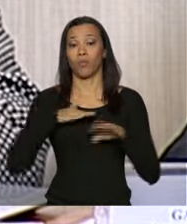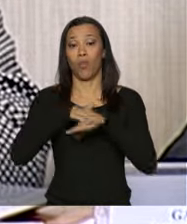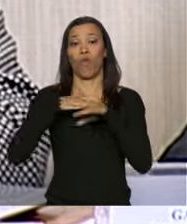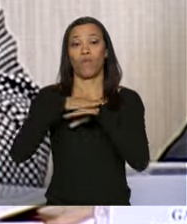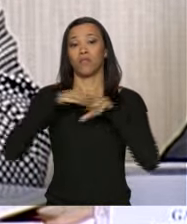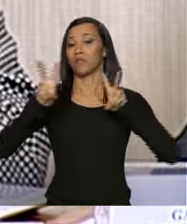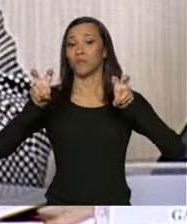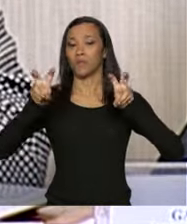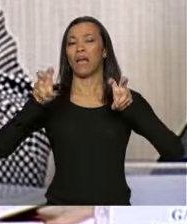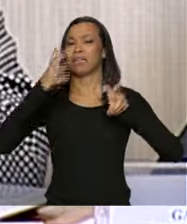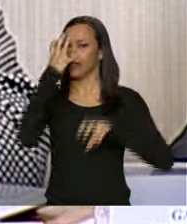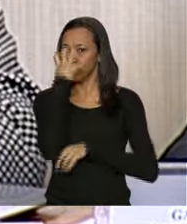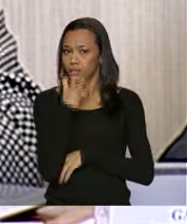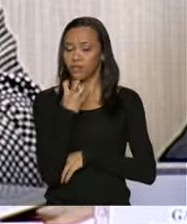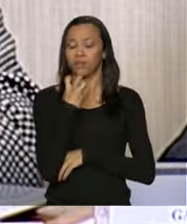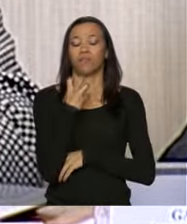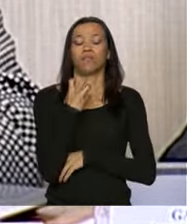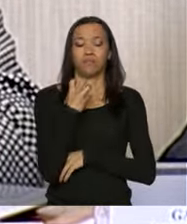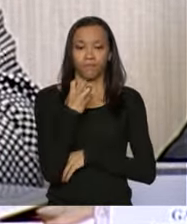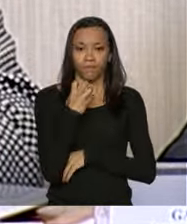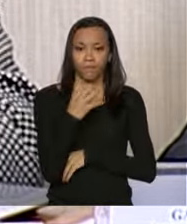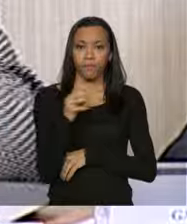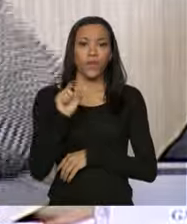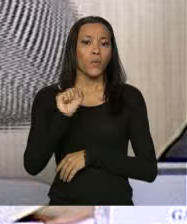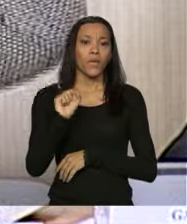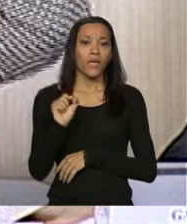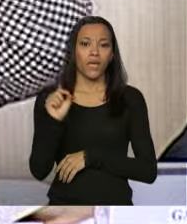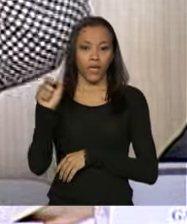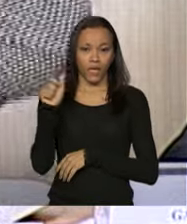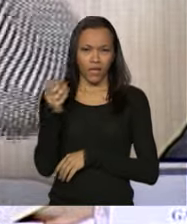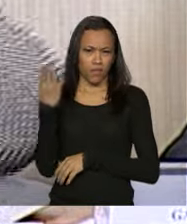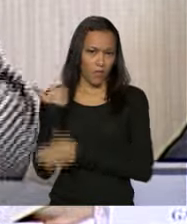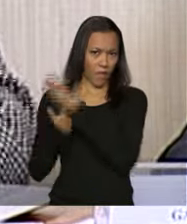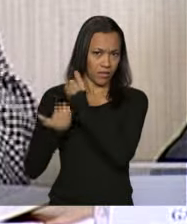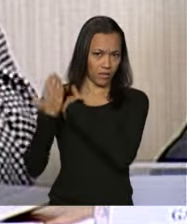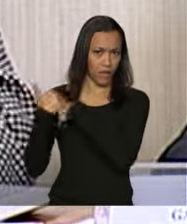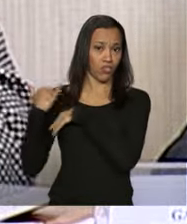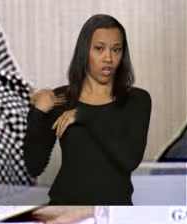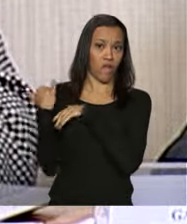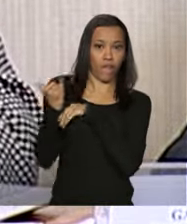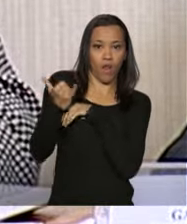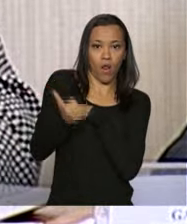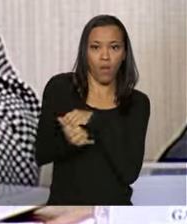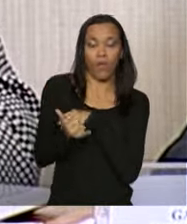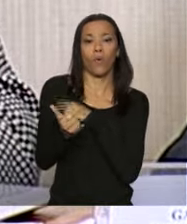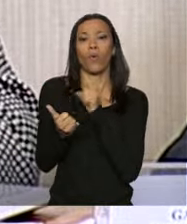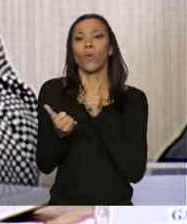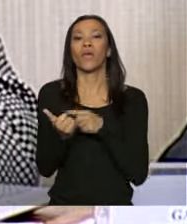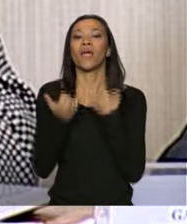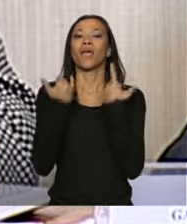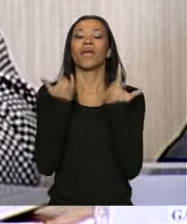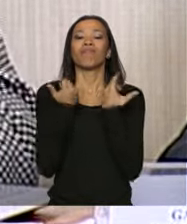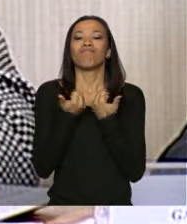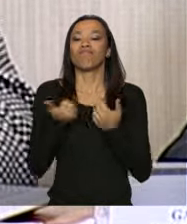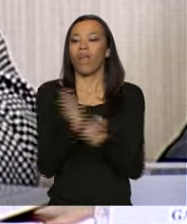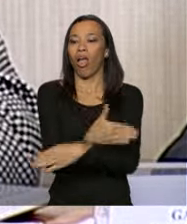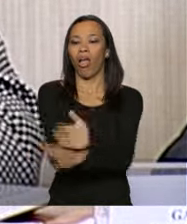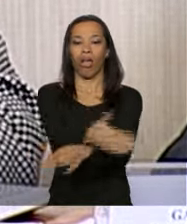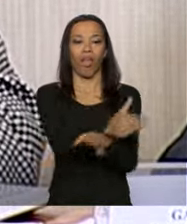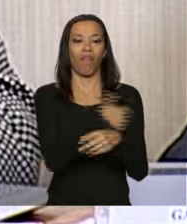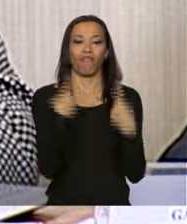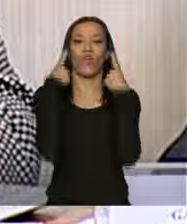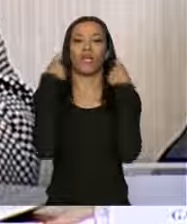amigos, é muito sério e é aquilo que a Ana Aren lá atrás chamou de banalização do mal. Nós